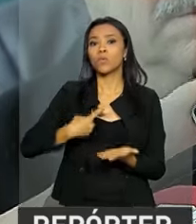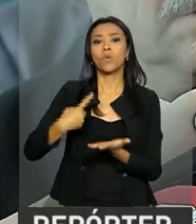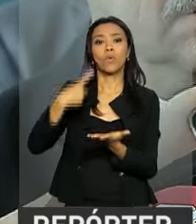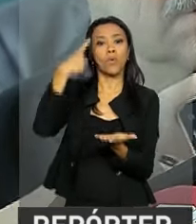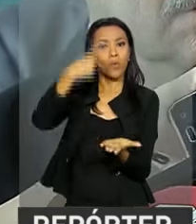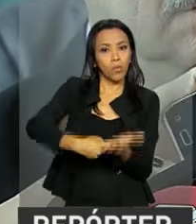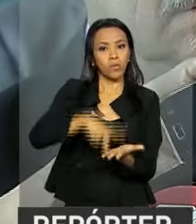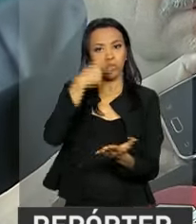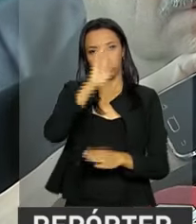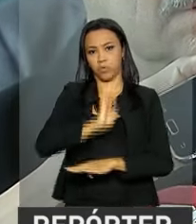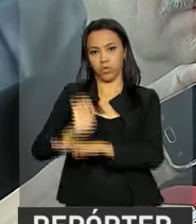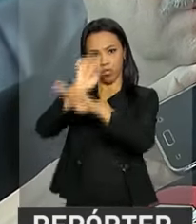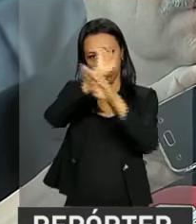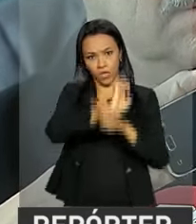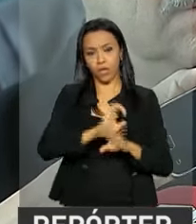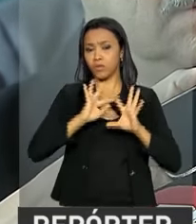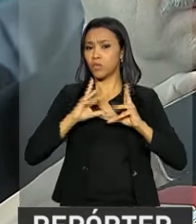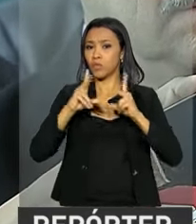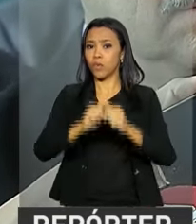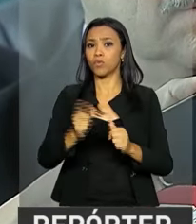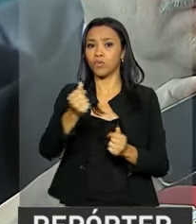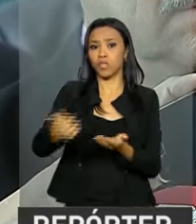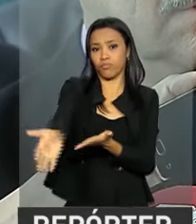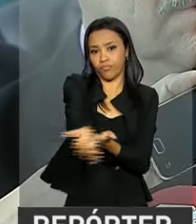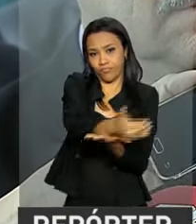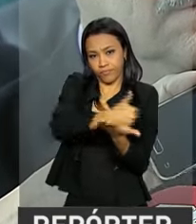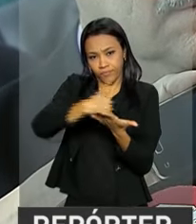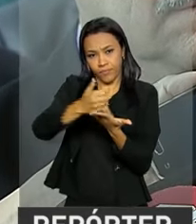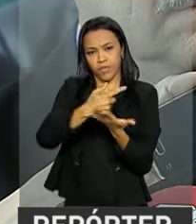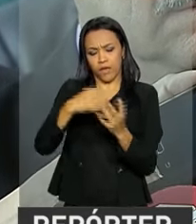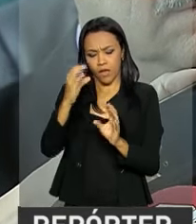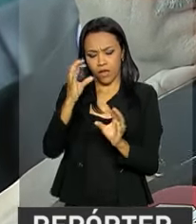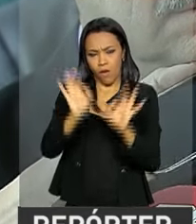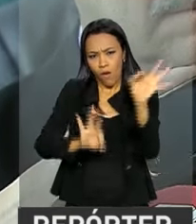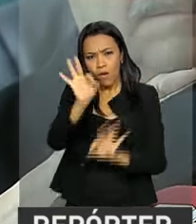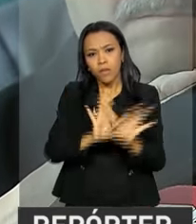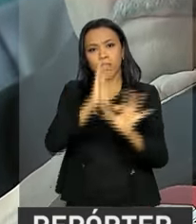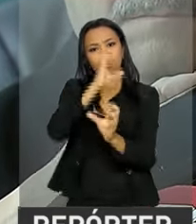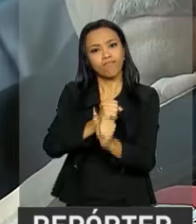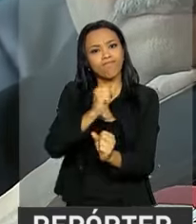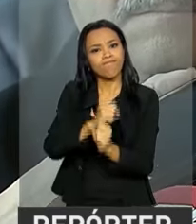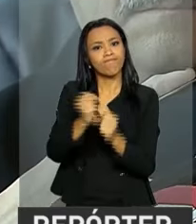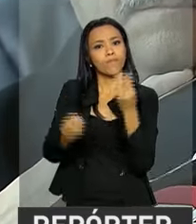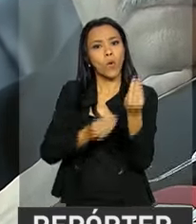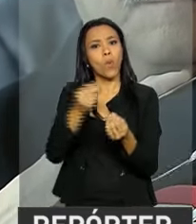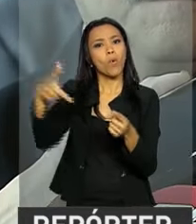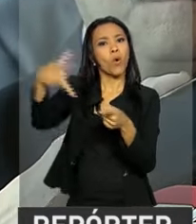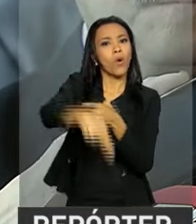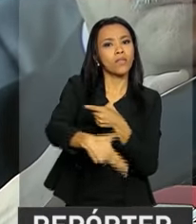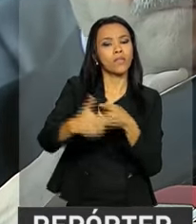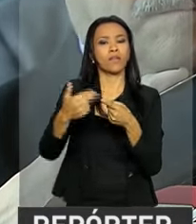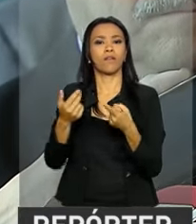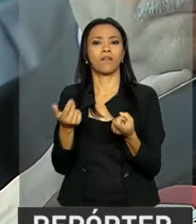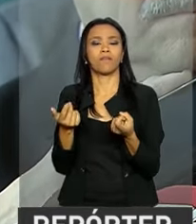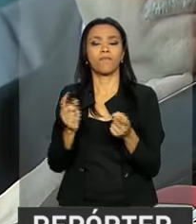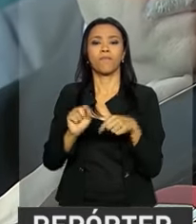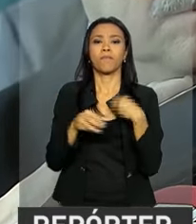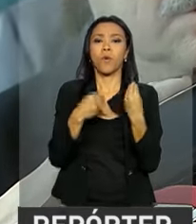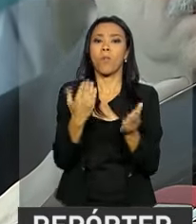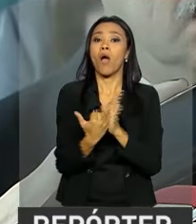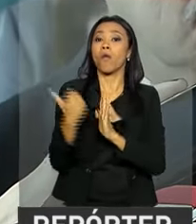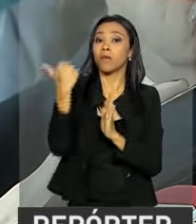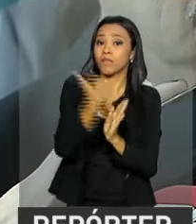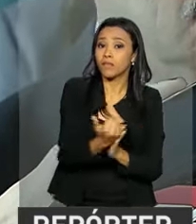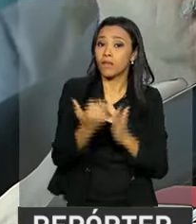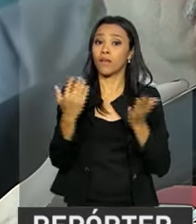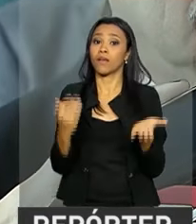no ano e todas as receitas e tomar todas as providências necessárias em termos de corte de despesas, de aumento